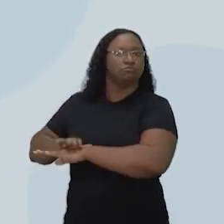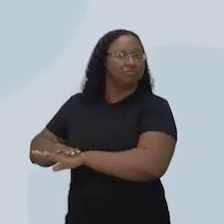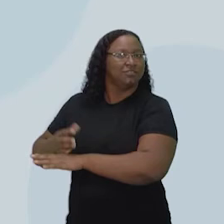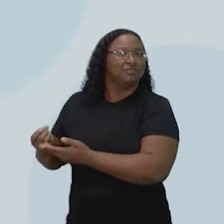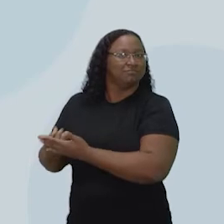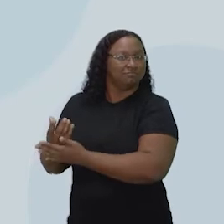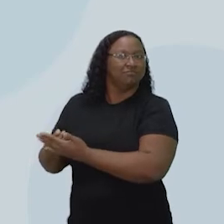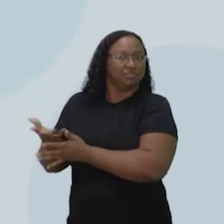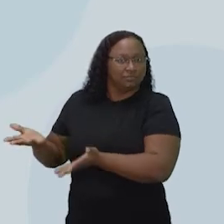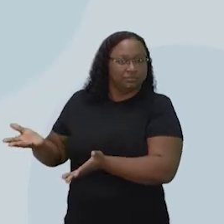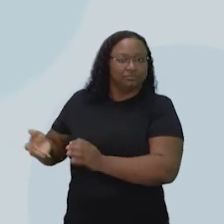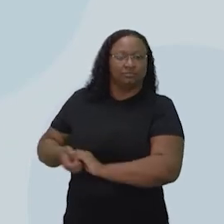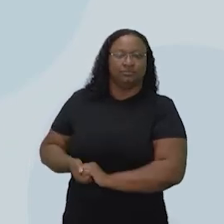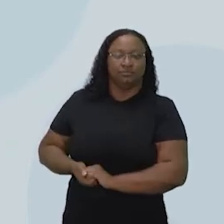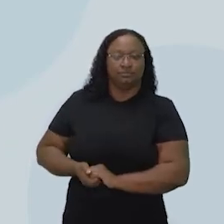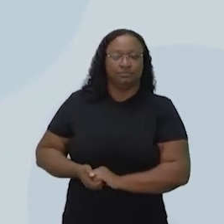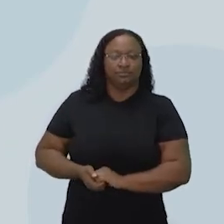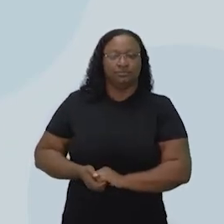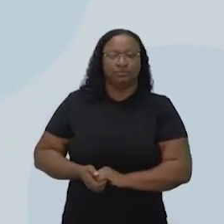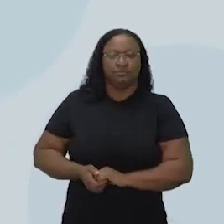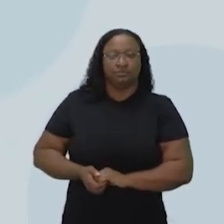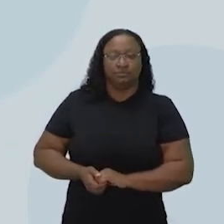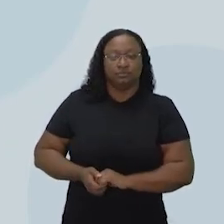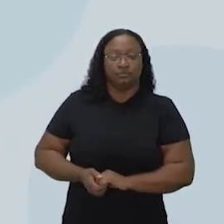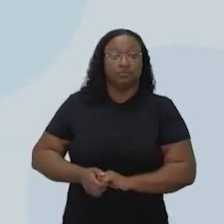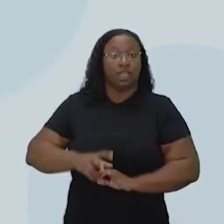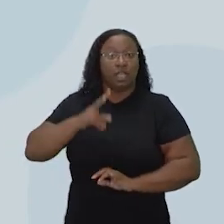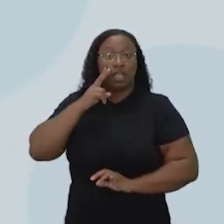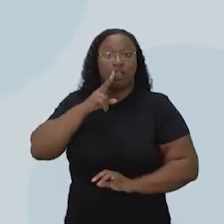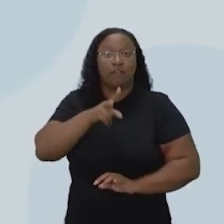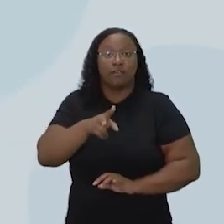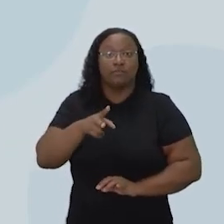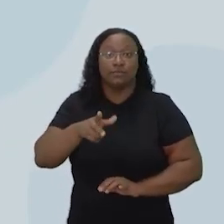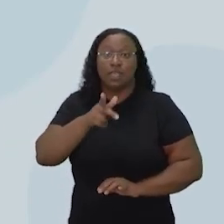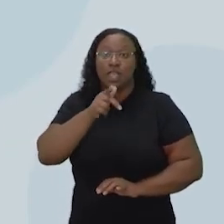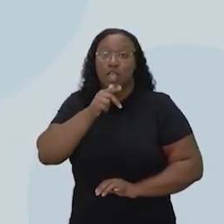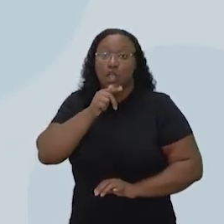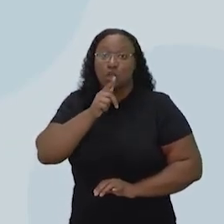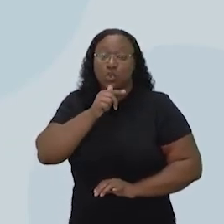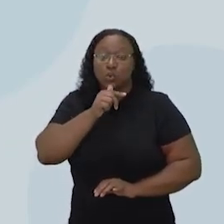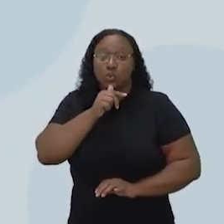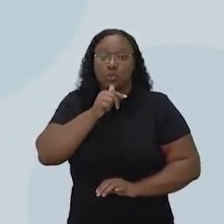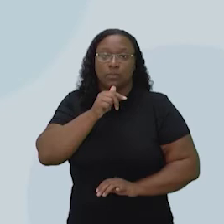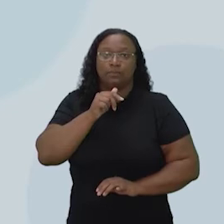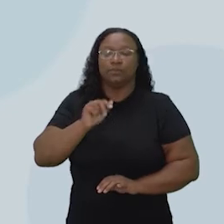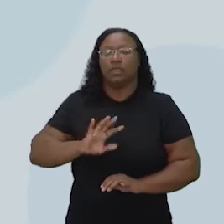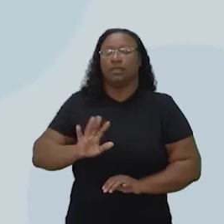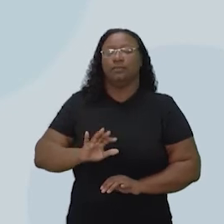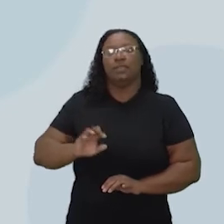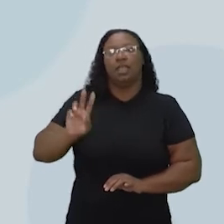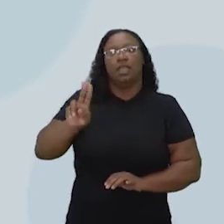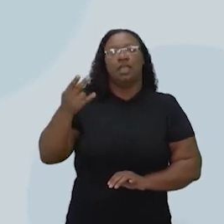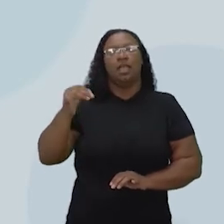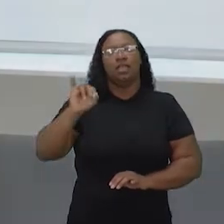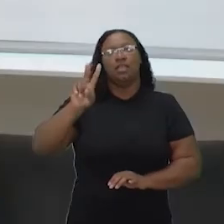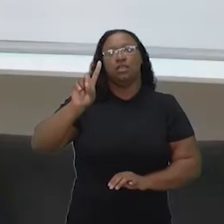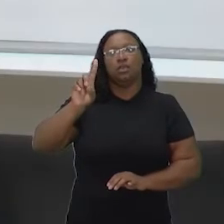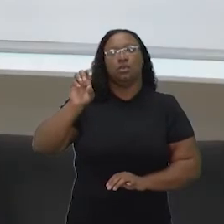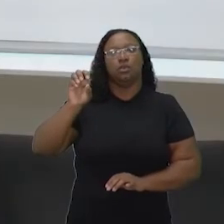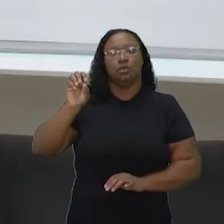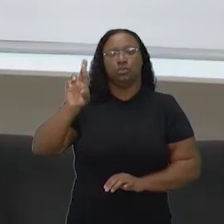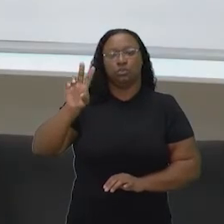eletricidade. Uma coisa que eu acho que vocês devem estar ouvindo muito, estão falando muito de hidrogênio verde. O que é hidrogênio verde, né?